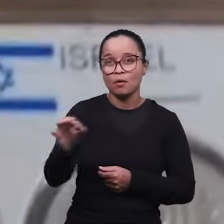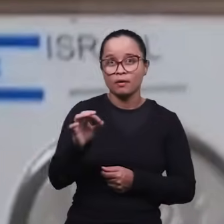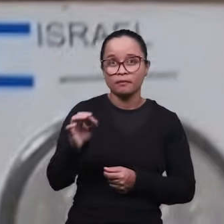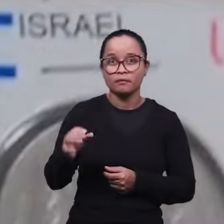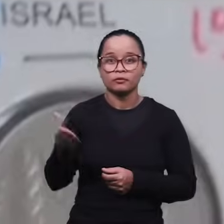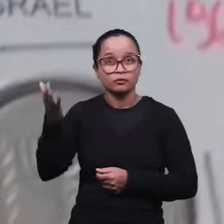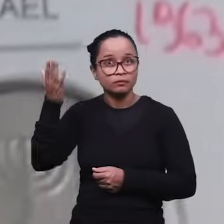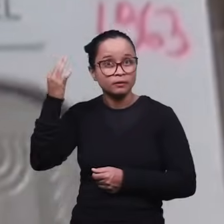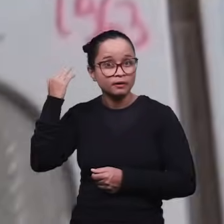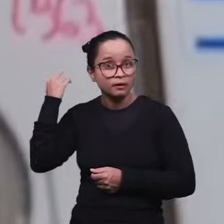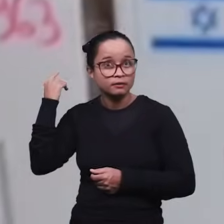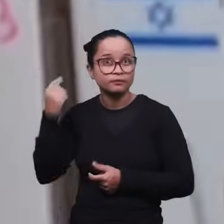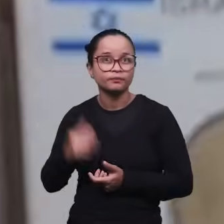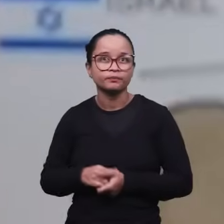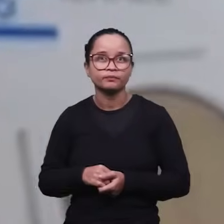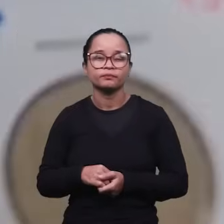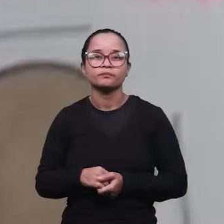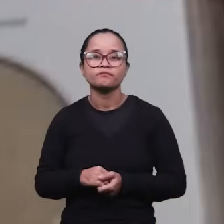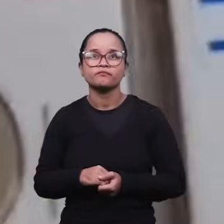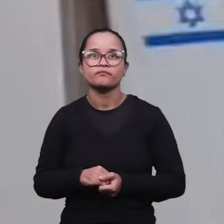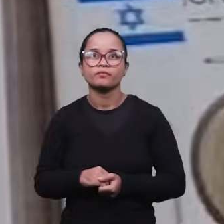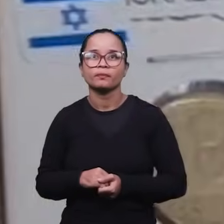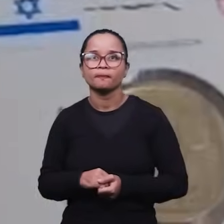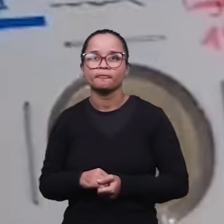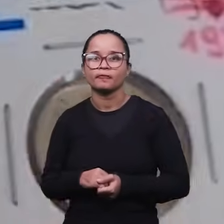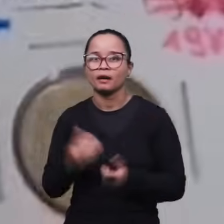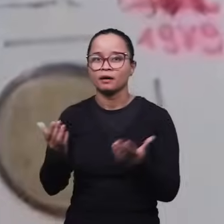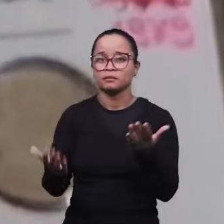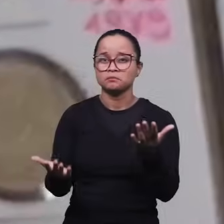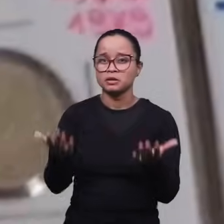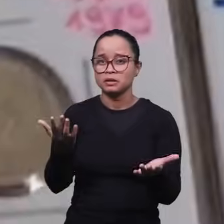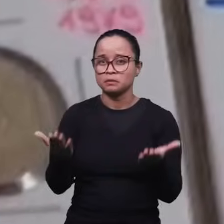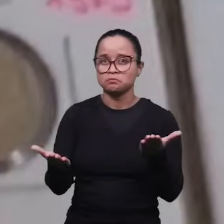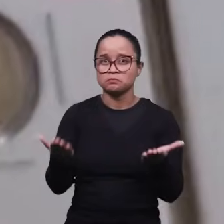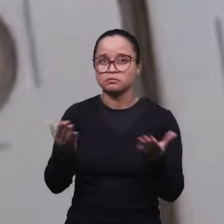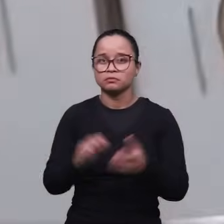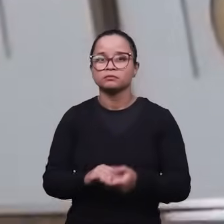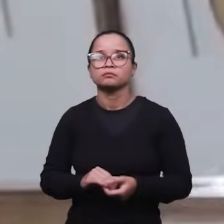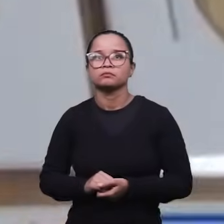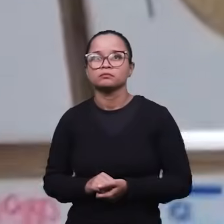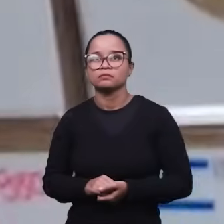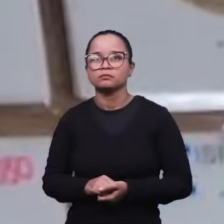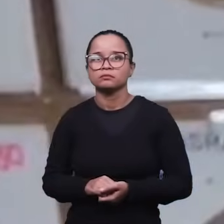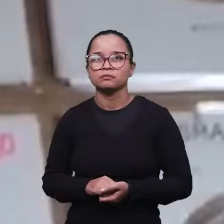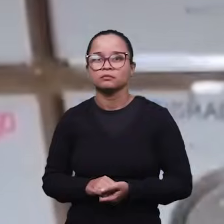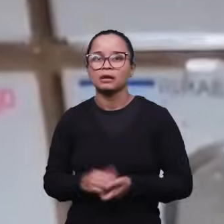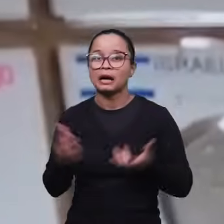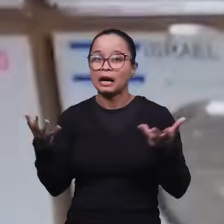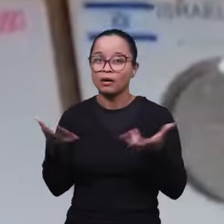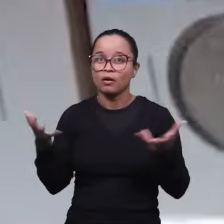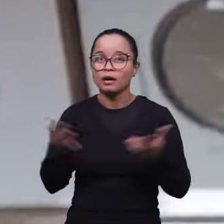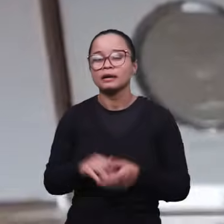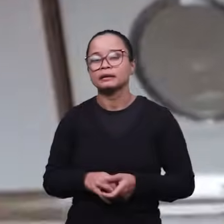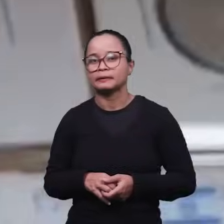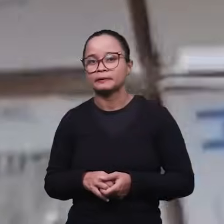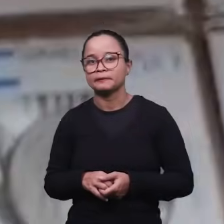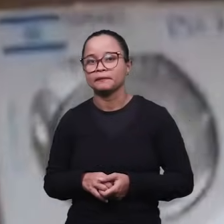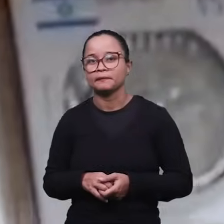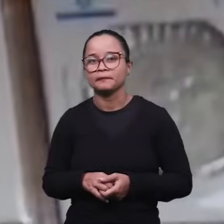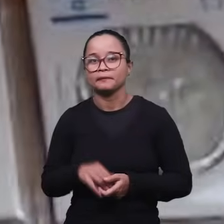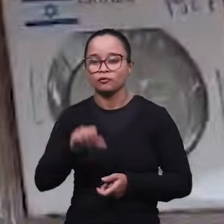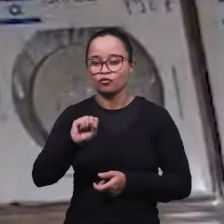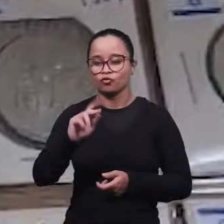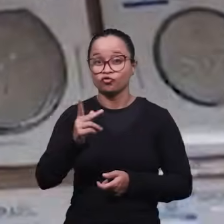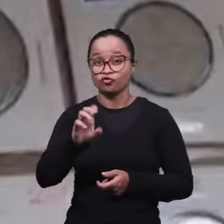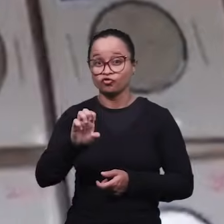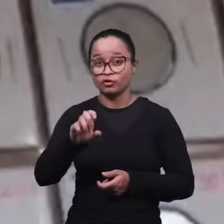No passado era uma medida de peso, o ciclo, o shekel, mas agora o shekel